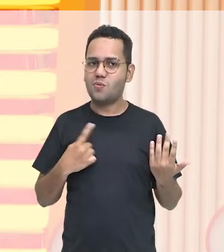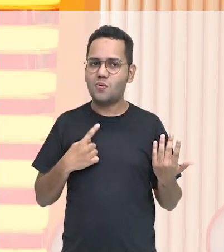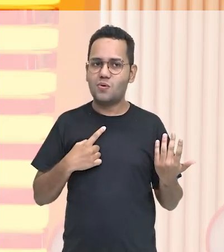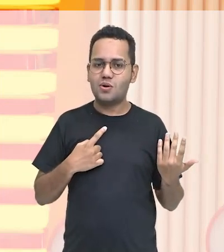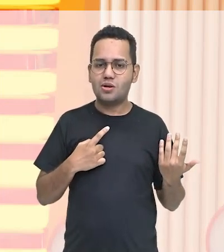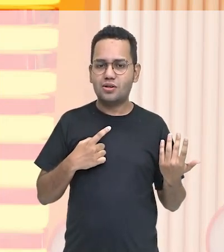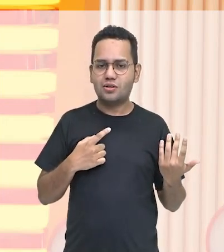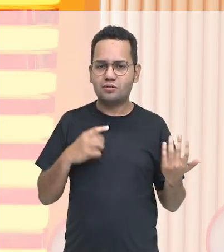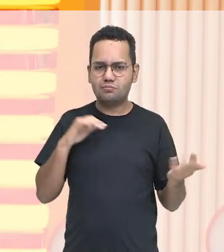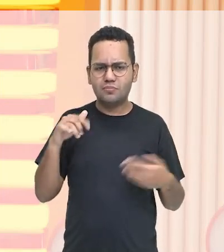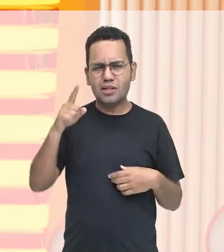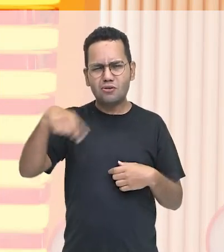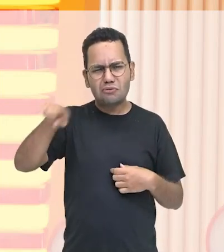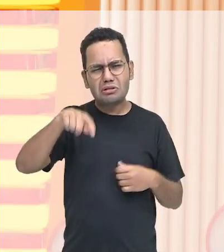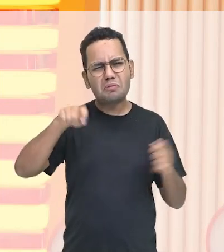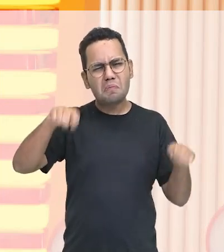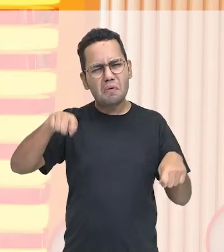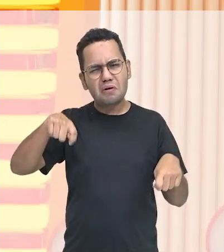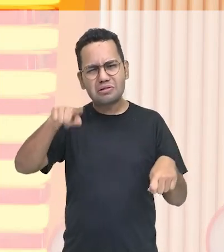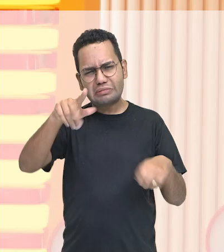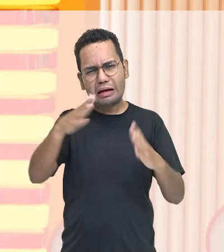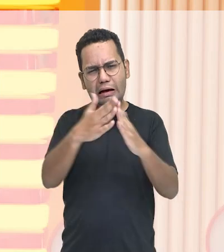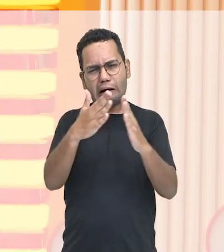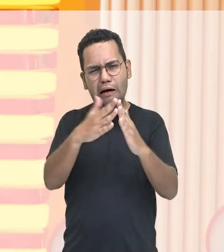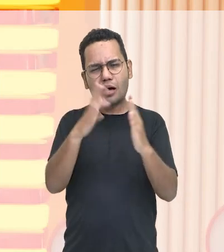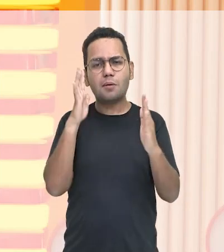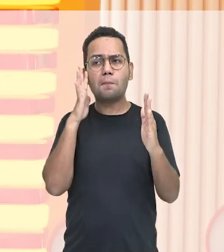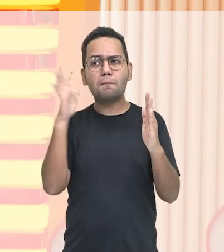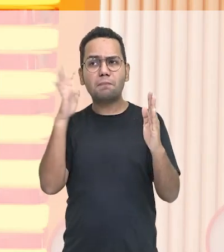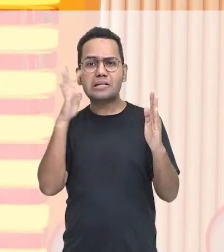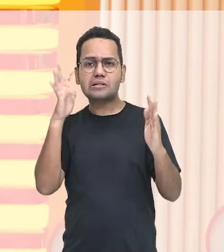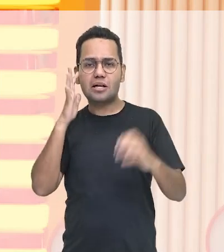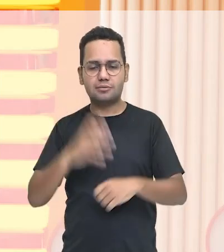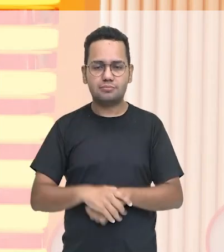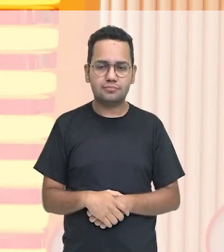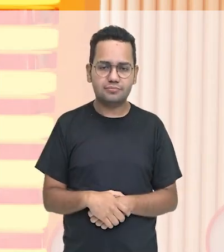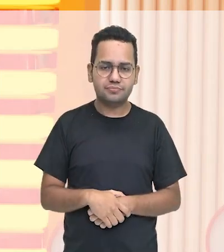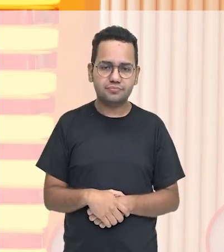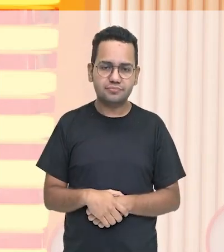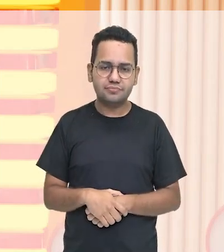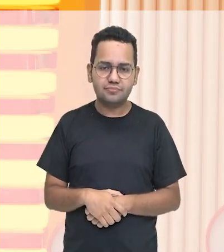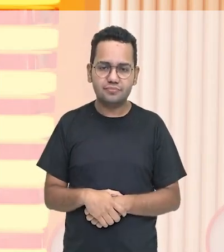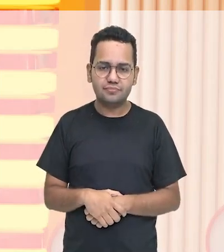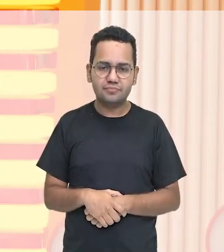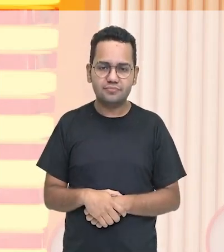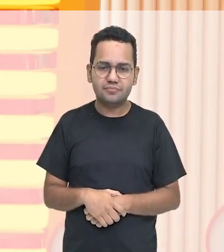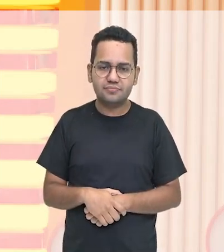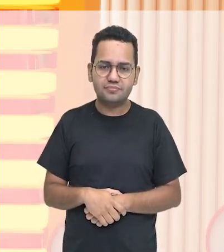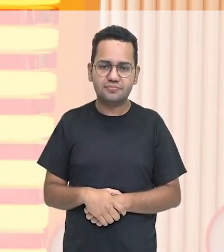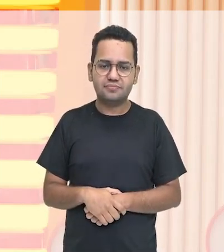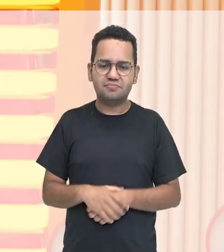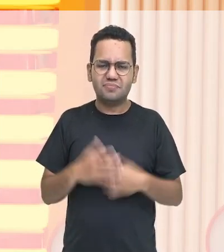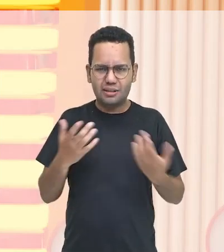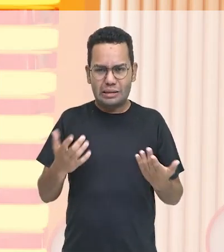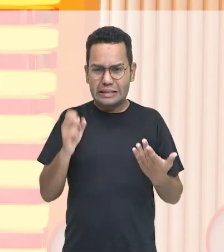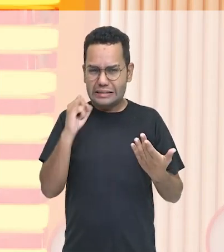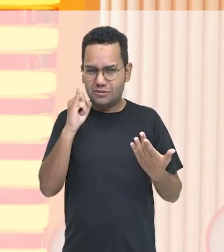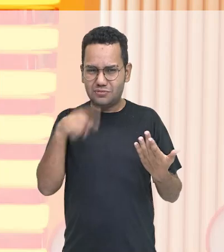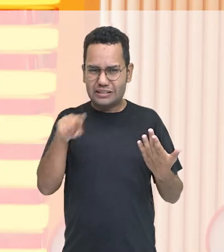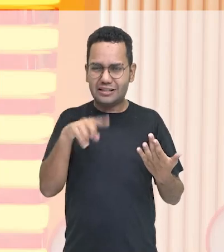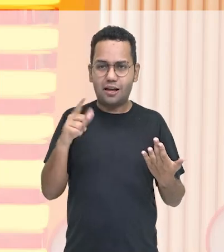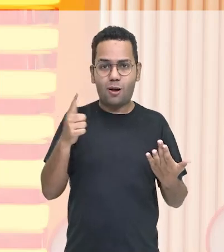café. Faça esse exercício, continue exercitando e você vai ver que tem muita coisa envolvida na